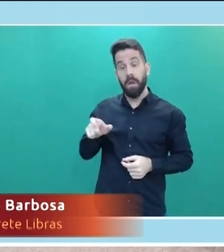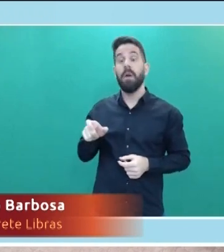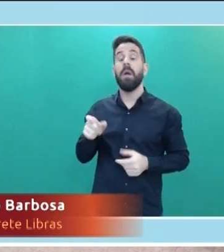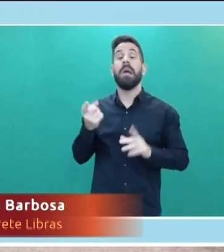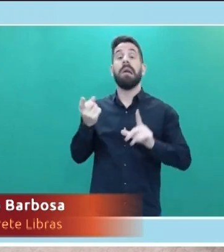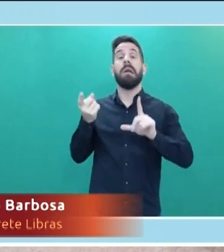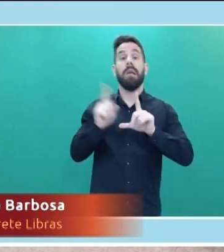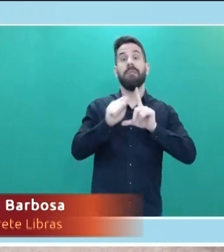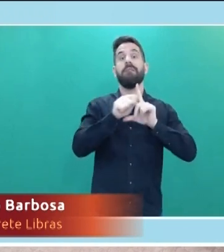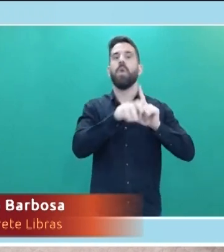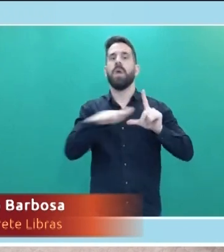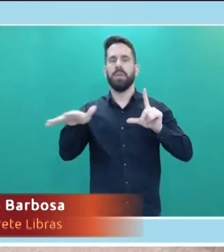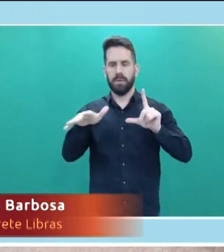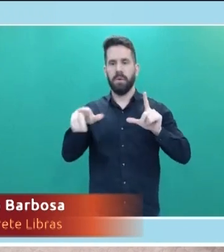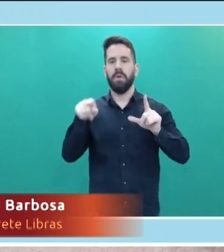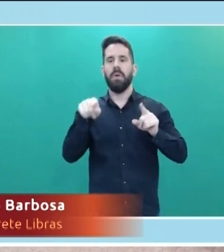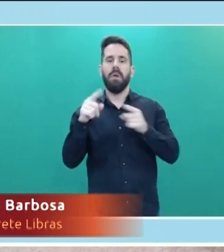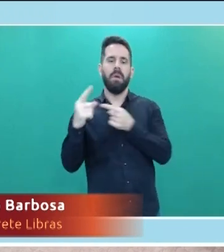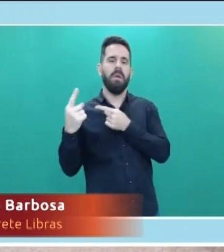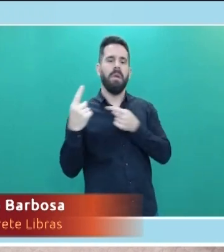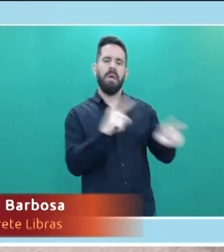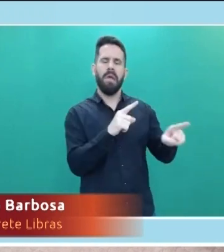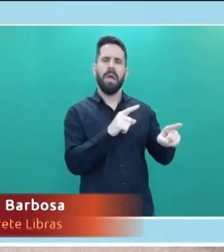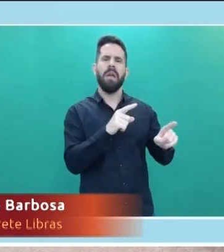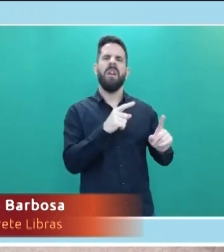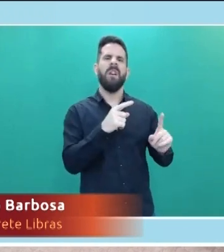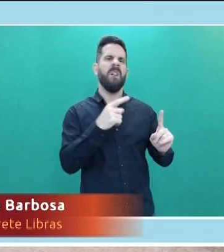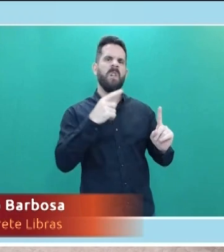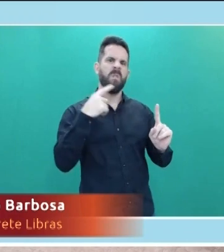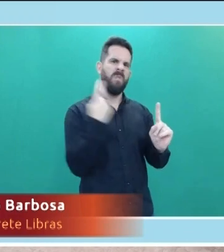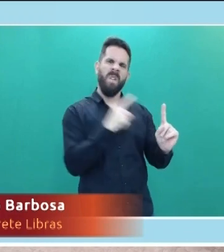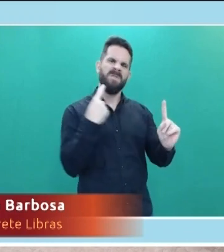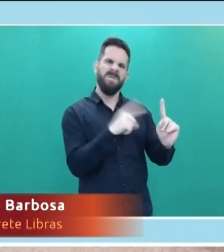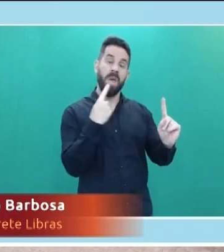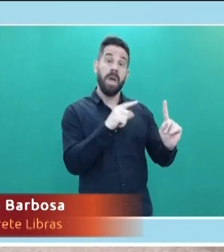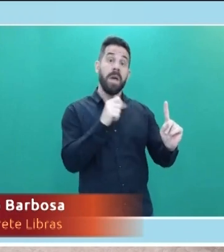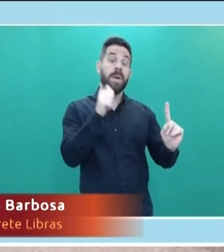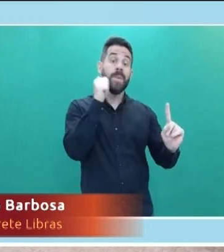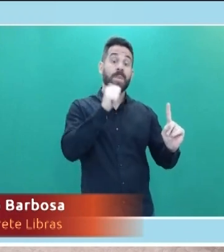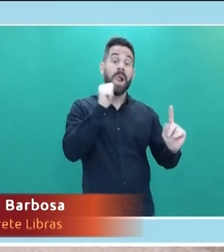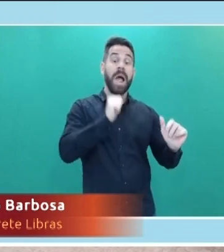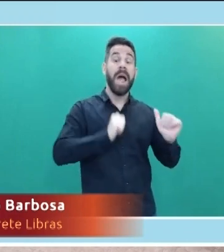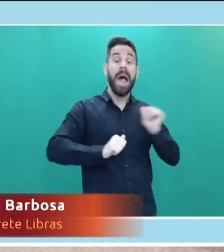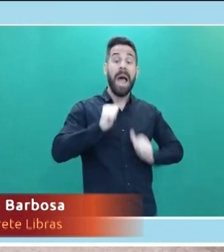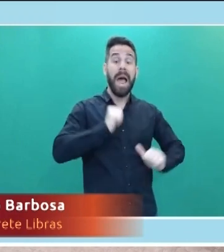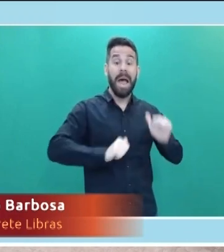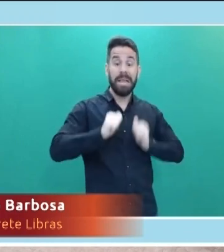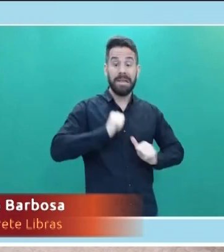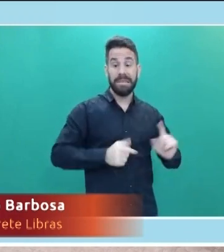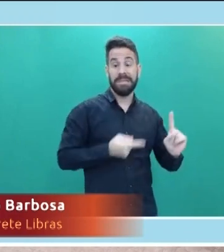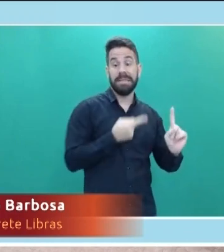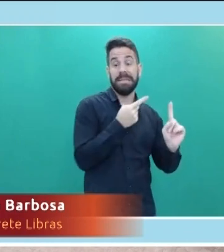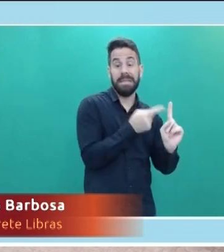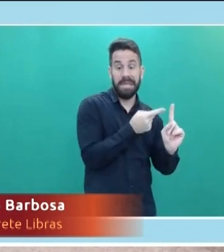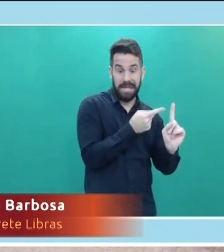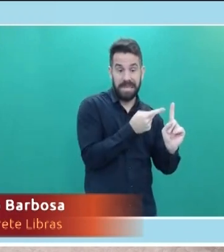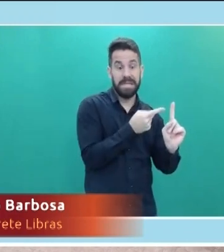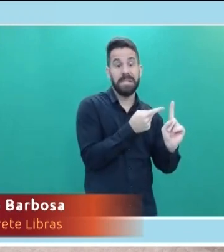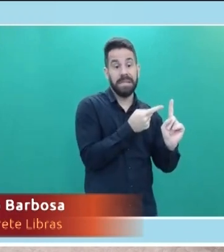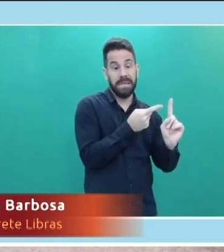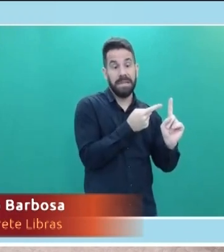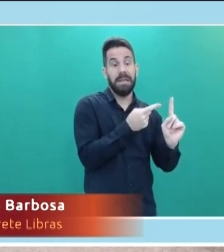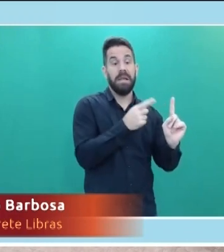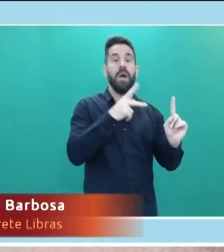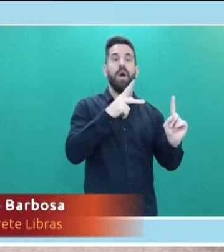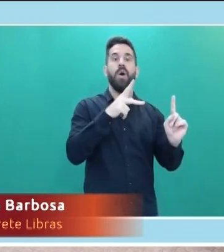uma atriz, a atriz Lívia Lagato, ele é um puá, né? Ele não é um incel, ele é um puá. Ou seja, ele ensina técnicas